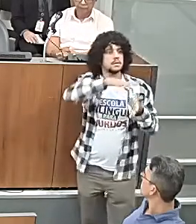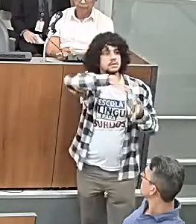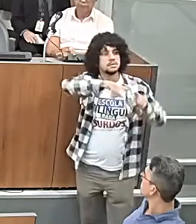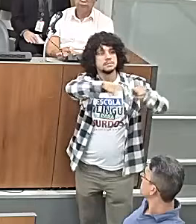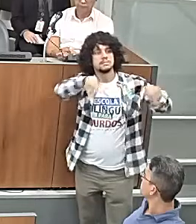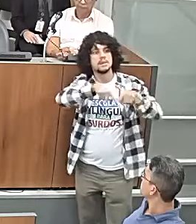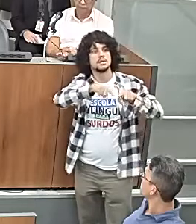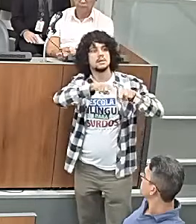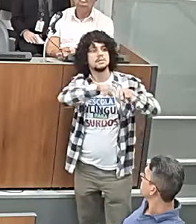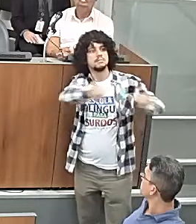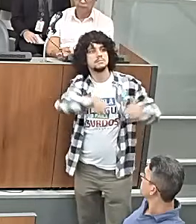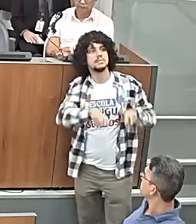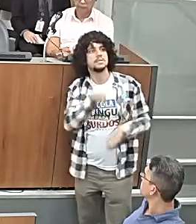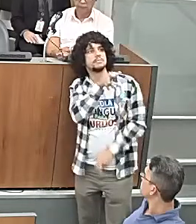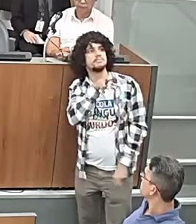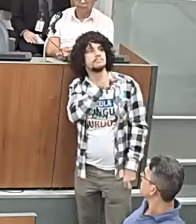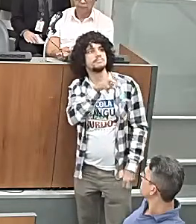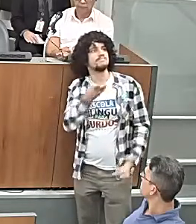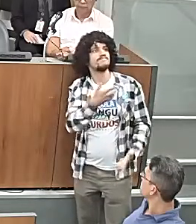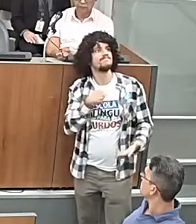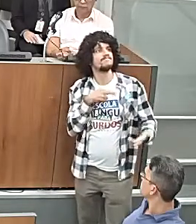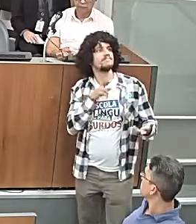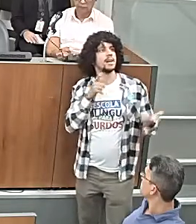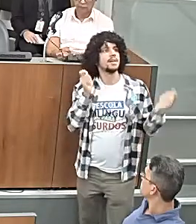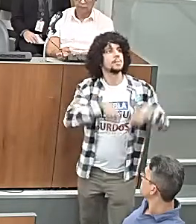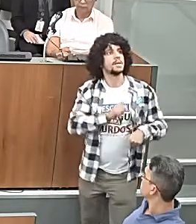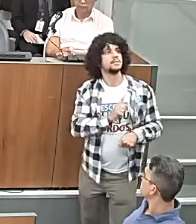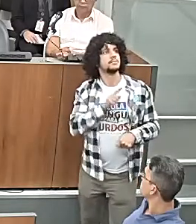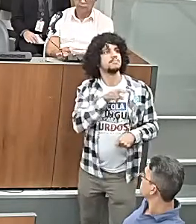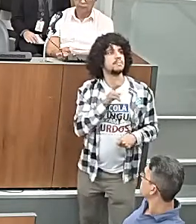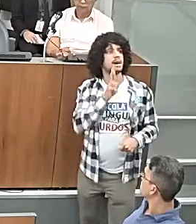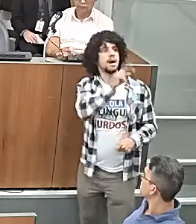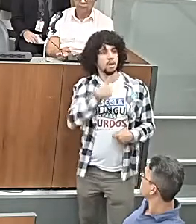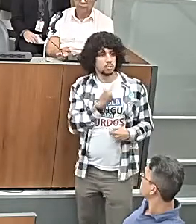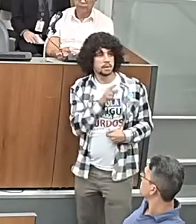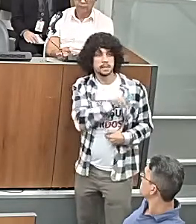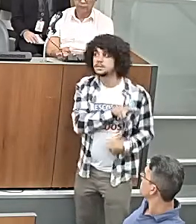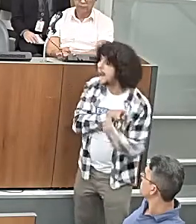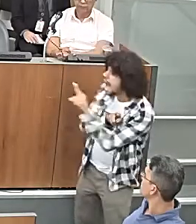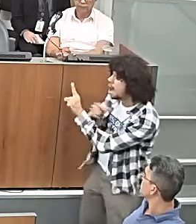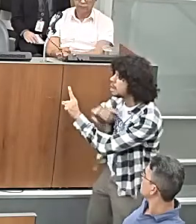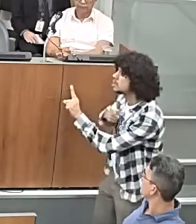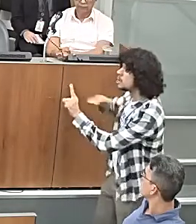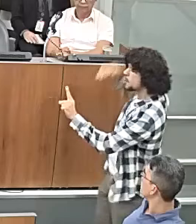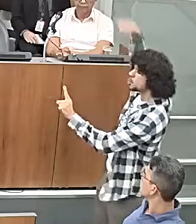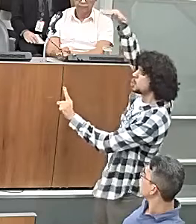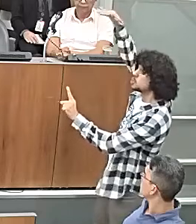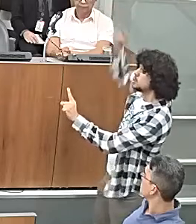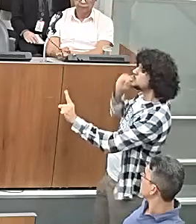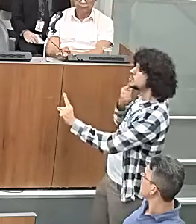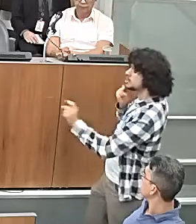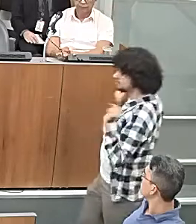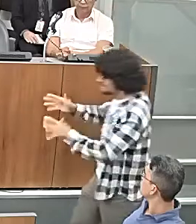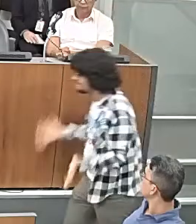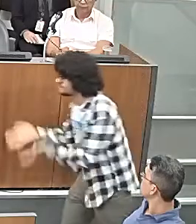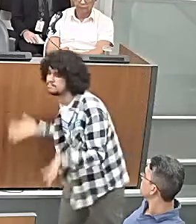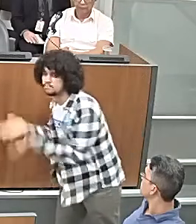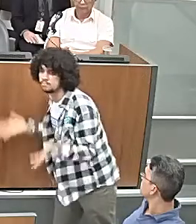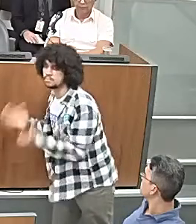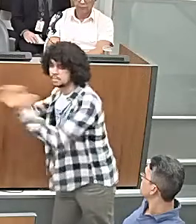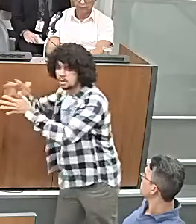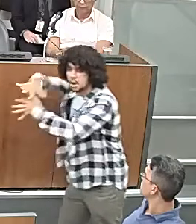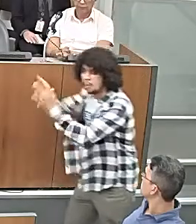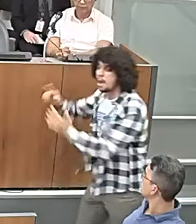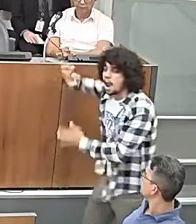modelo, ter como referência? Ela não tem esse modelo numa sala com crianças ouvintes, numa escola